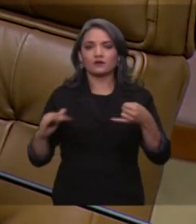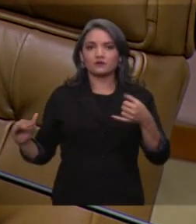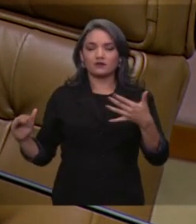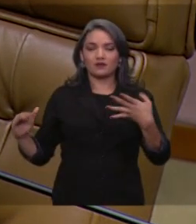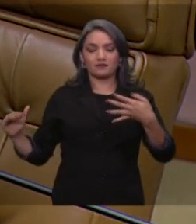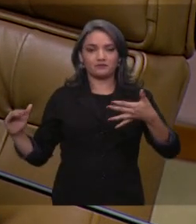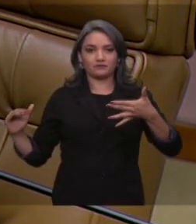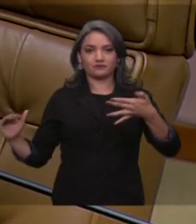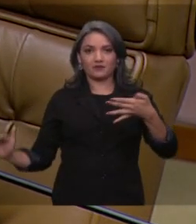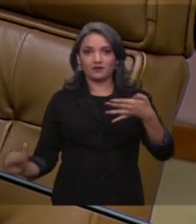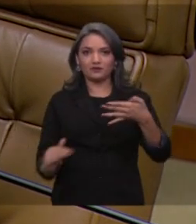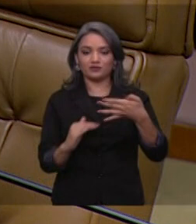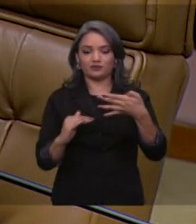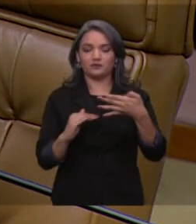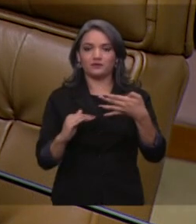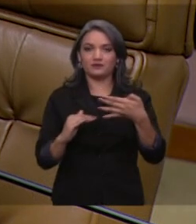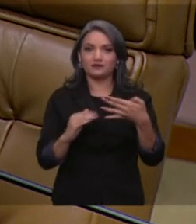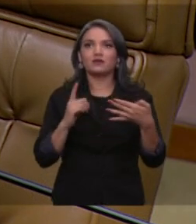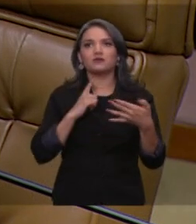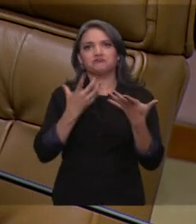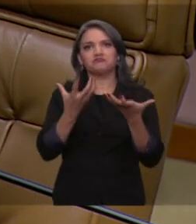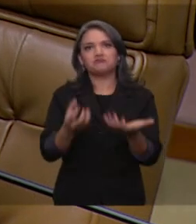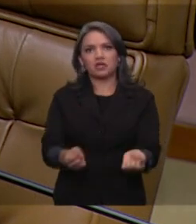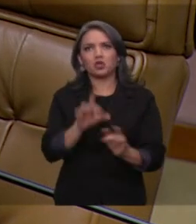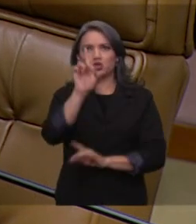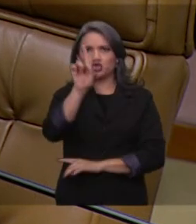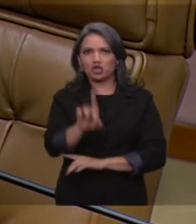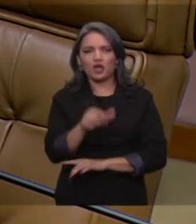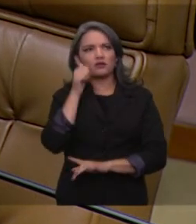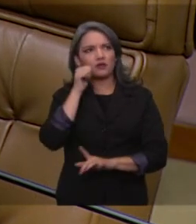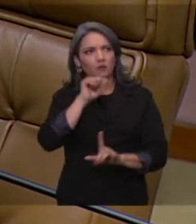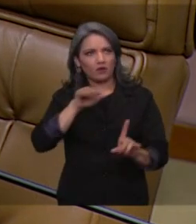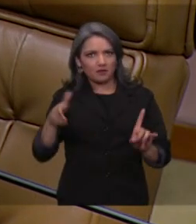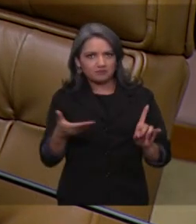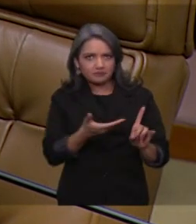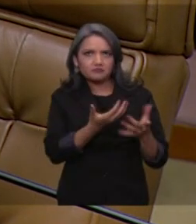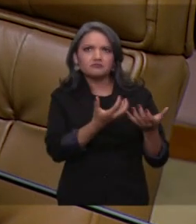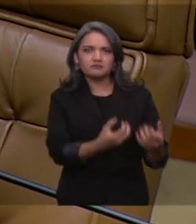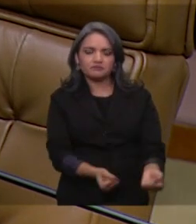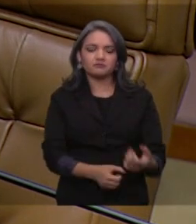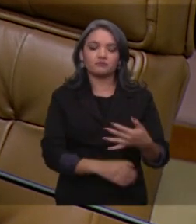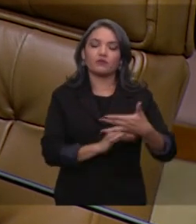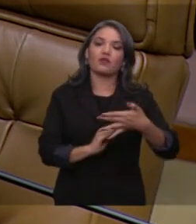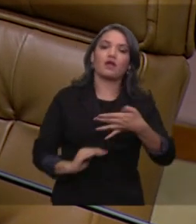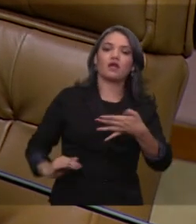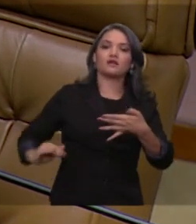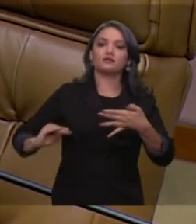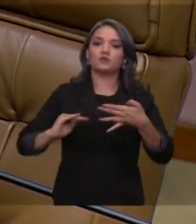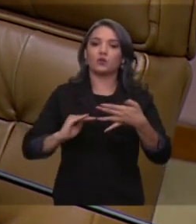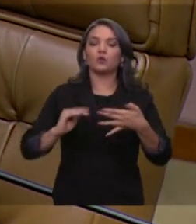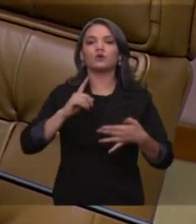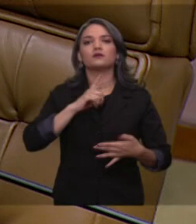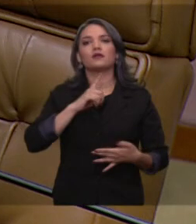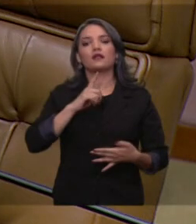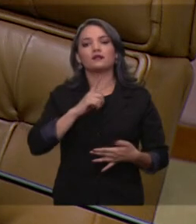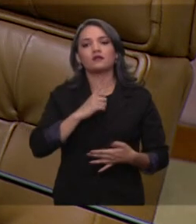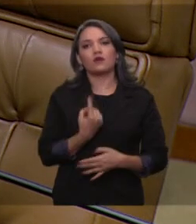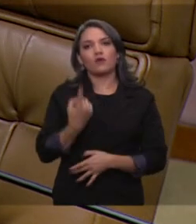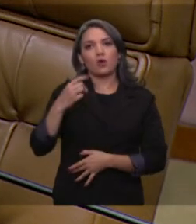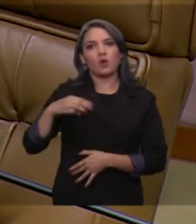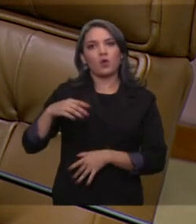direito da ré, a segunda instância, monocraticamente, o relator do acordo negou o